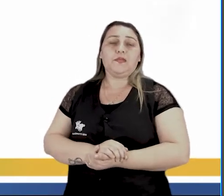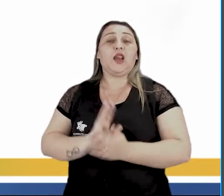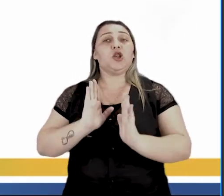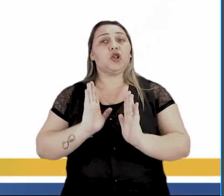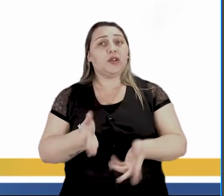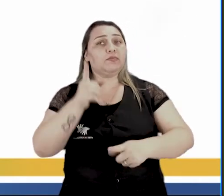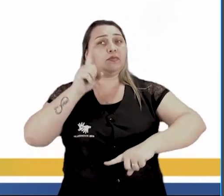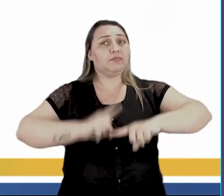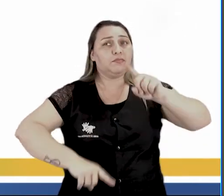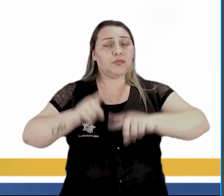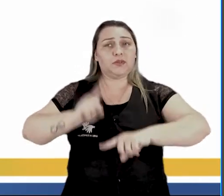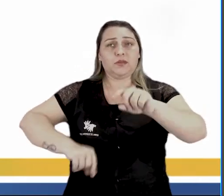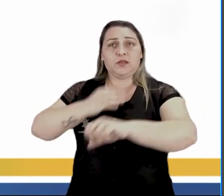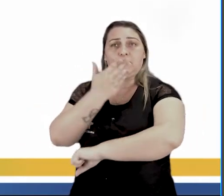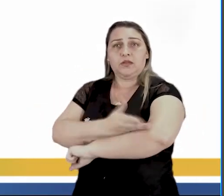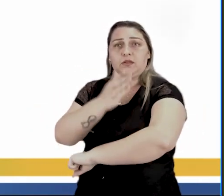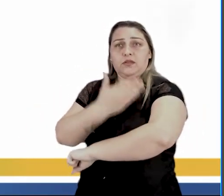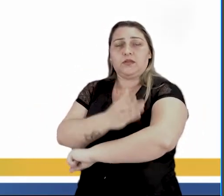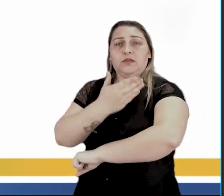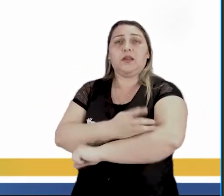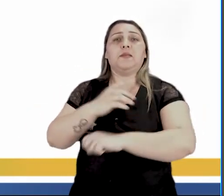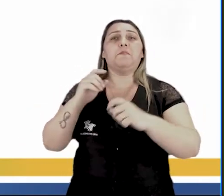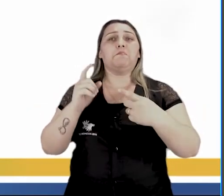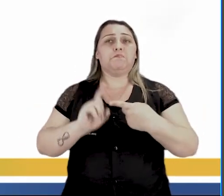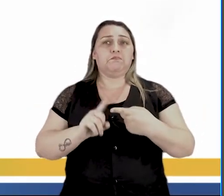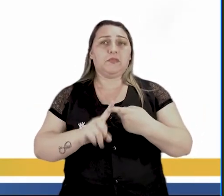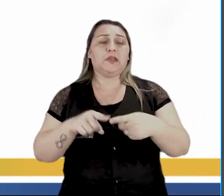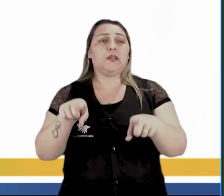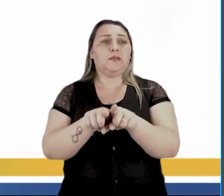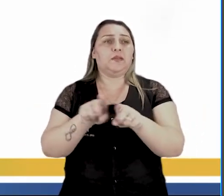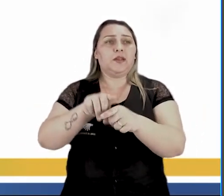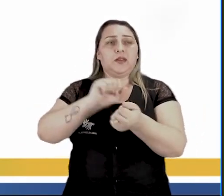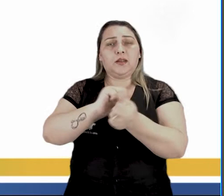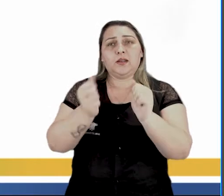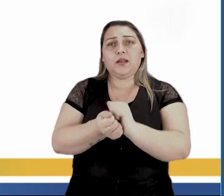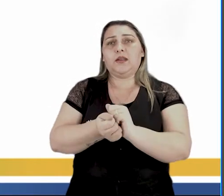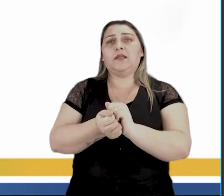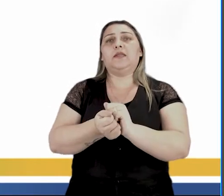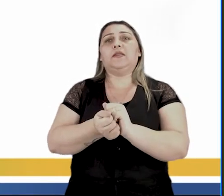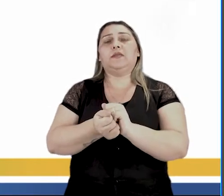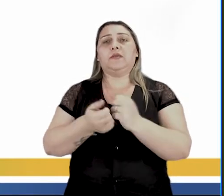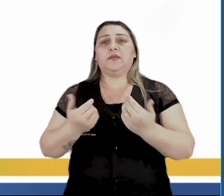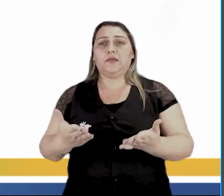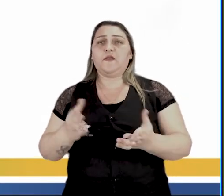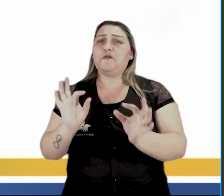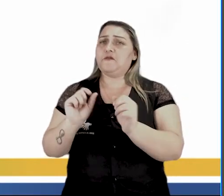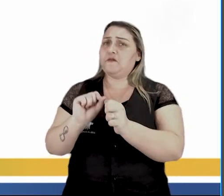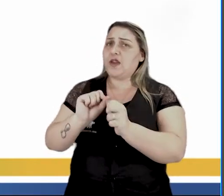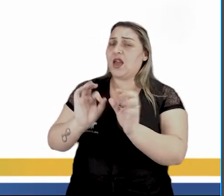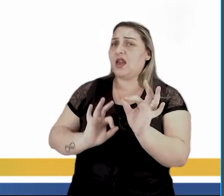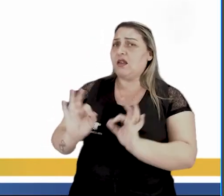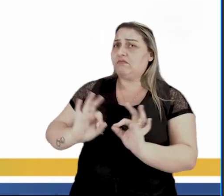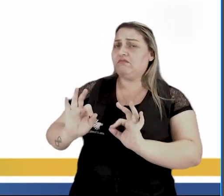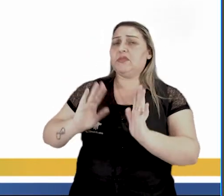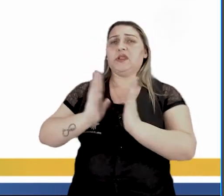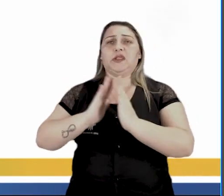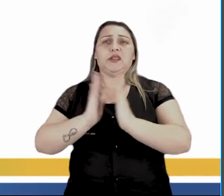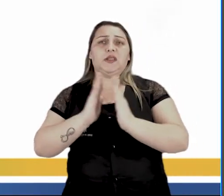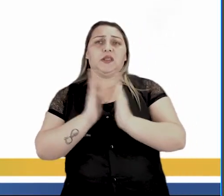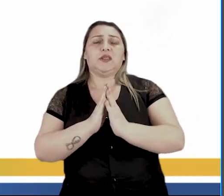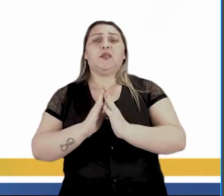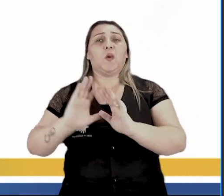Já os materiais para a prática do lazer, eles podem ser também adaptados, eles podem ser confeccionados ou eles podem